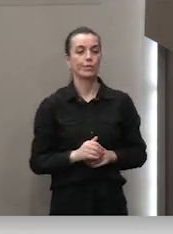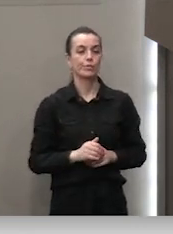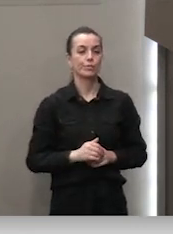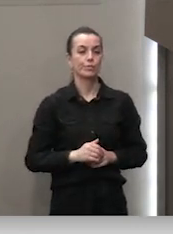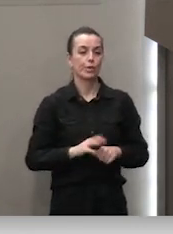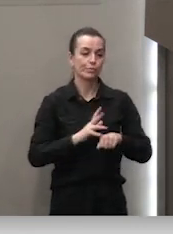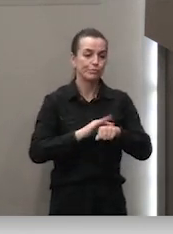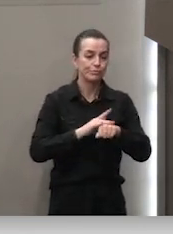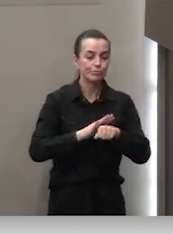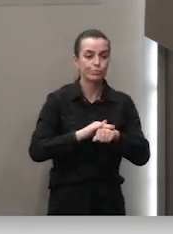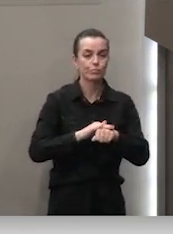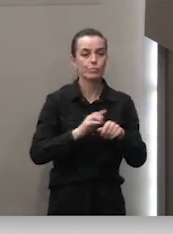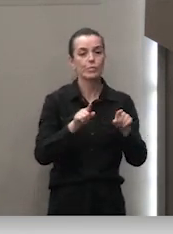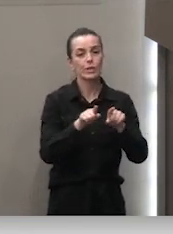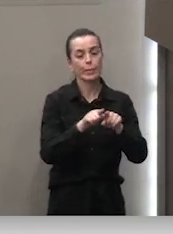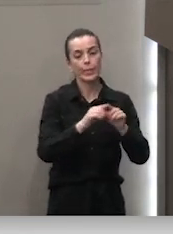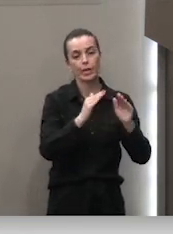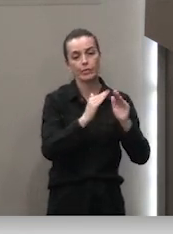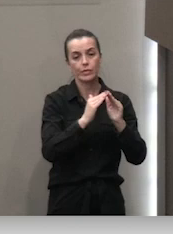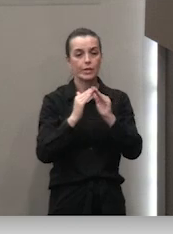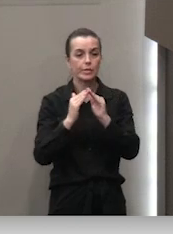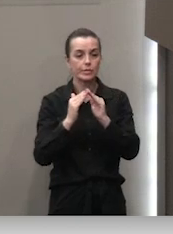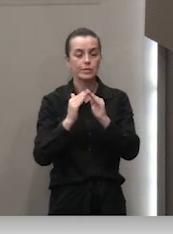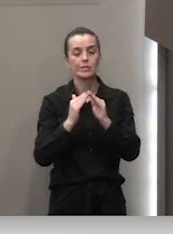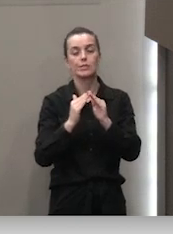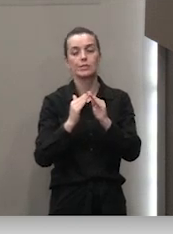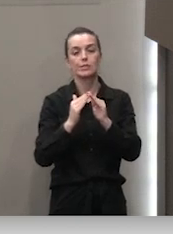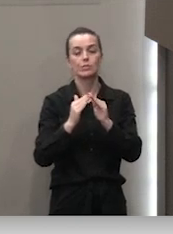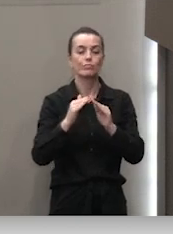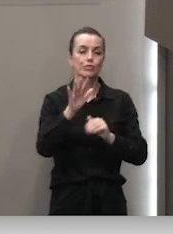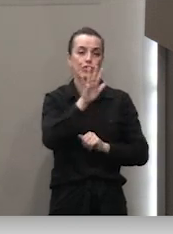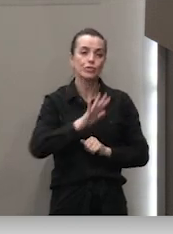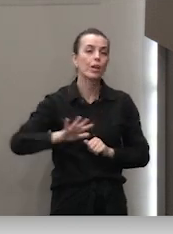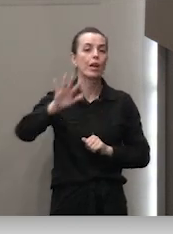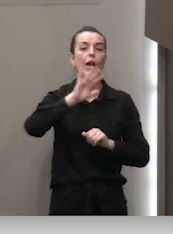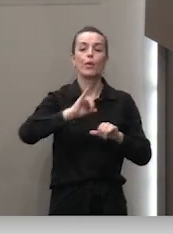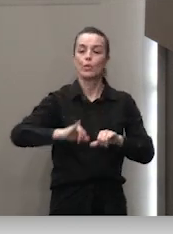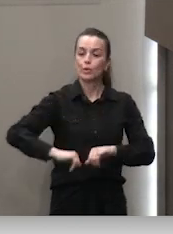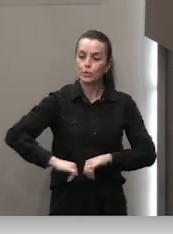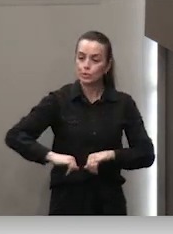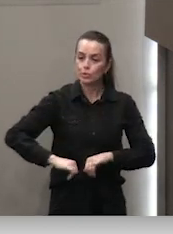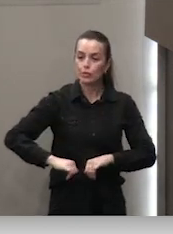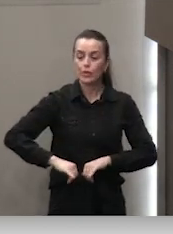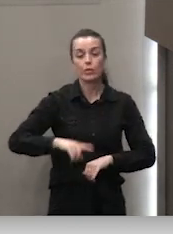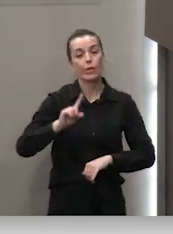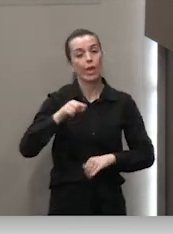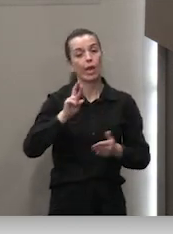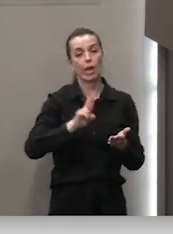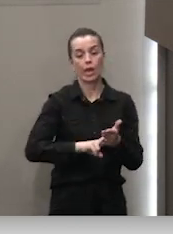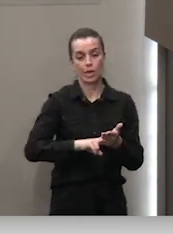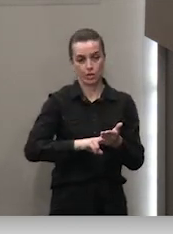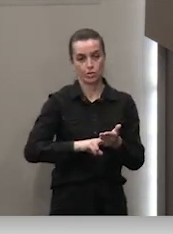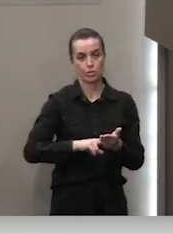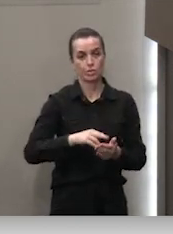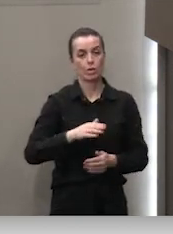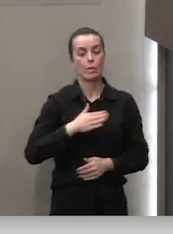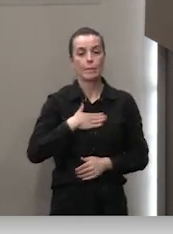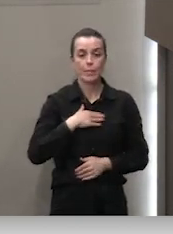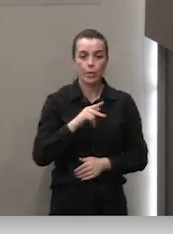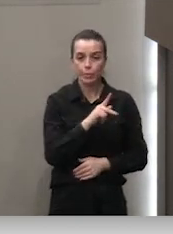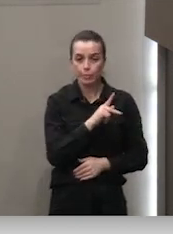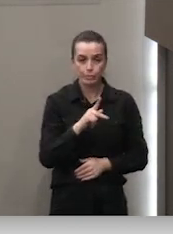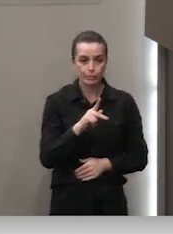gravíssimo. Os vizinhos, todas as pessoas assim, ó, sofrendo muito. Fica o registro do professor Gringo, assim, ó, que